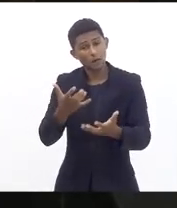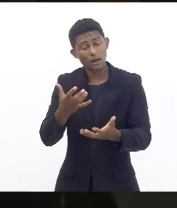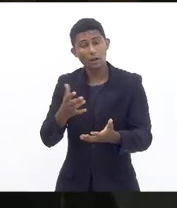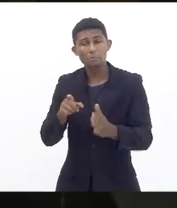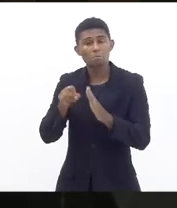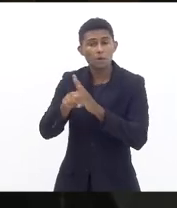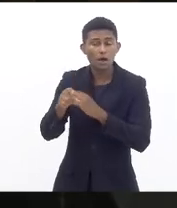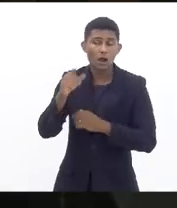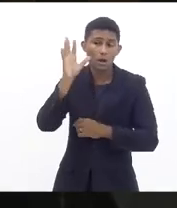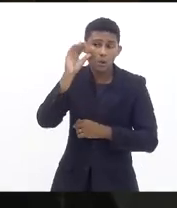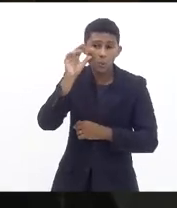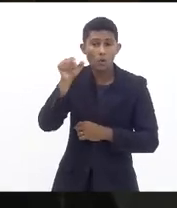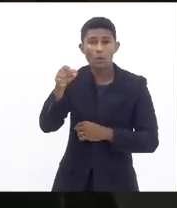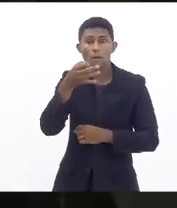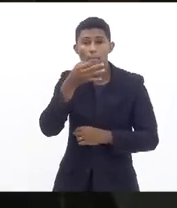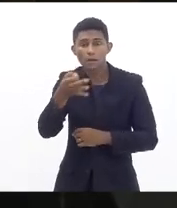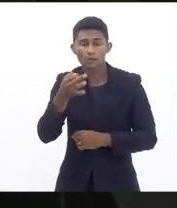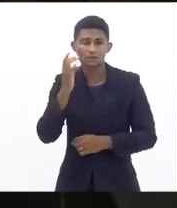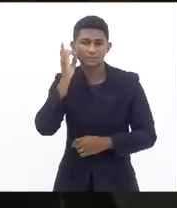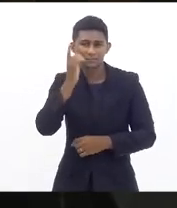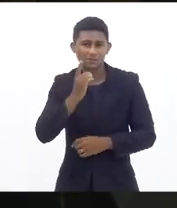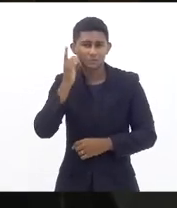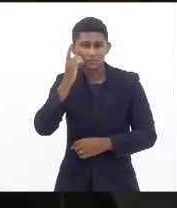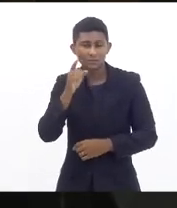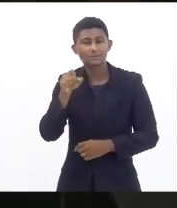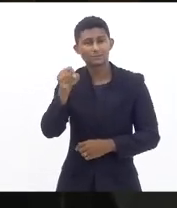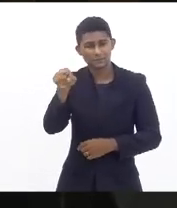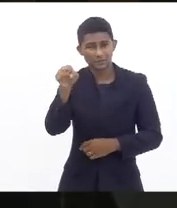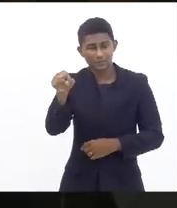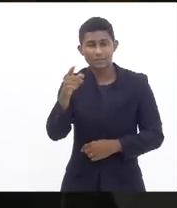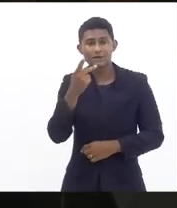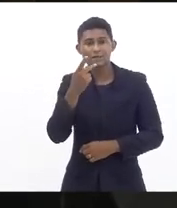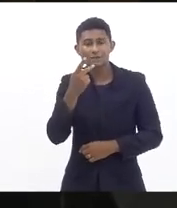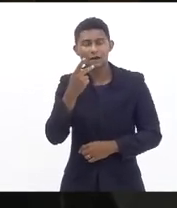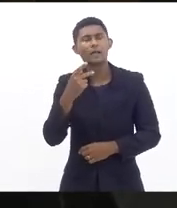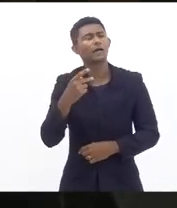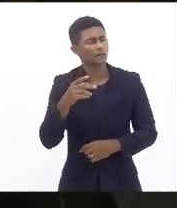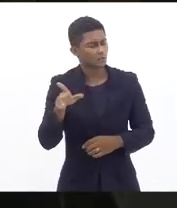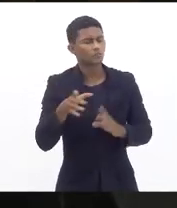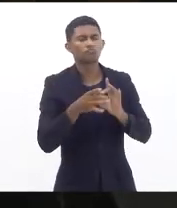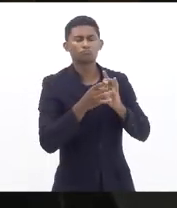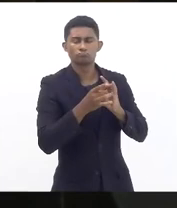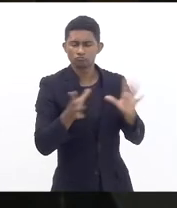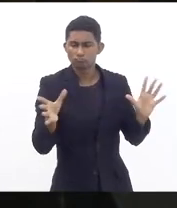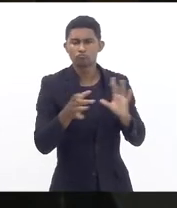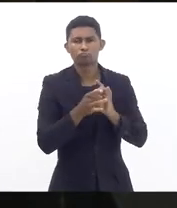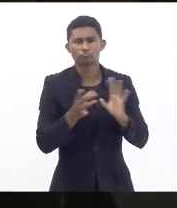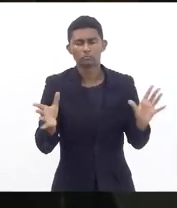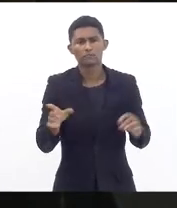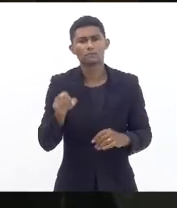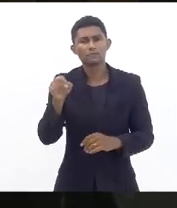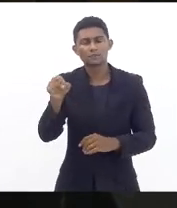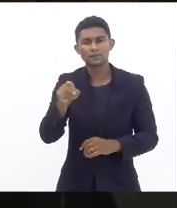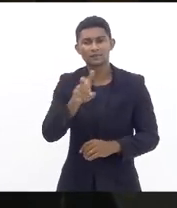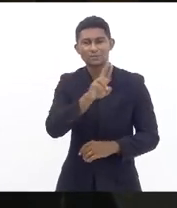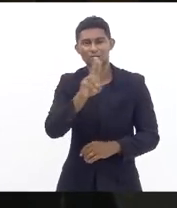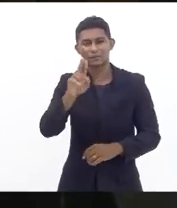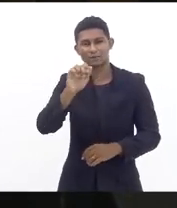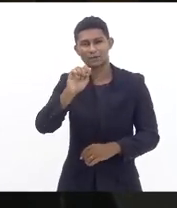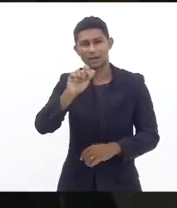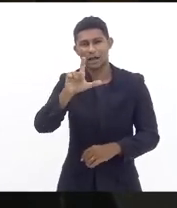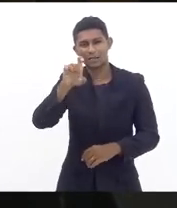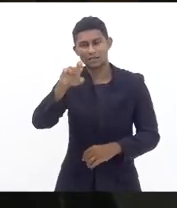de um deputado que se diz extremamente liberal, como o Alexandre, né? O que